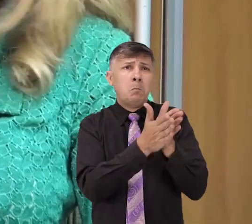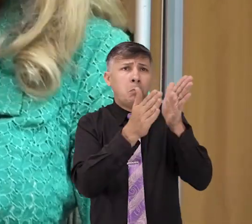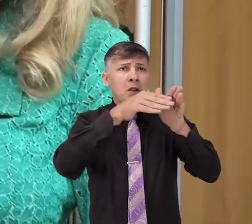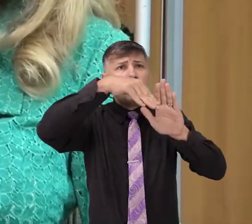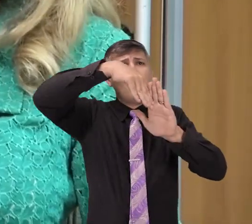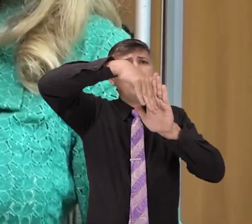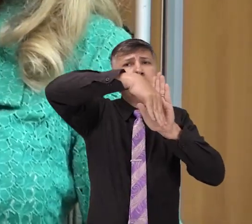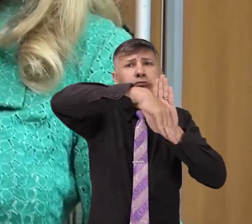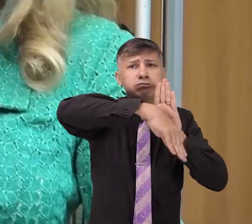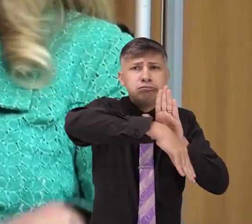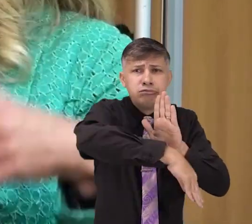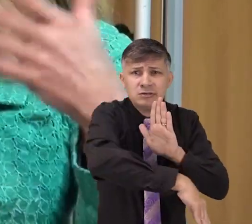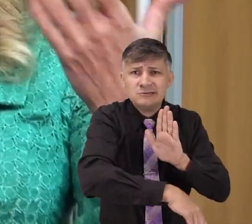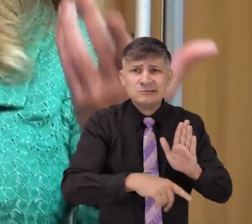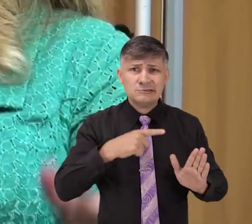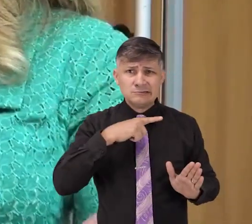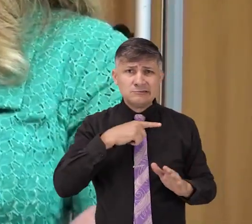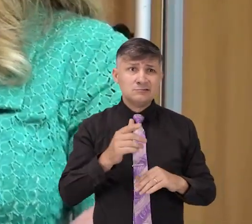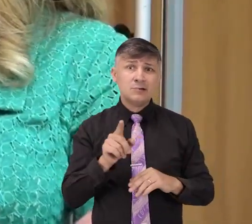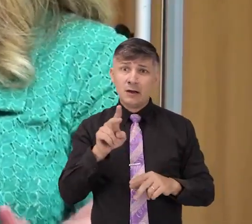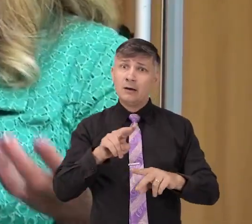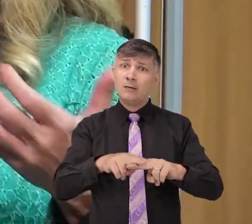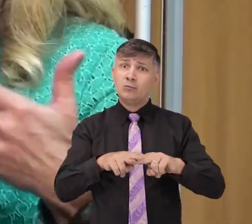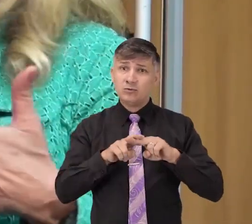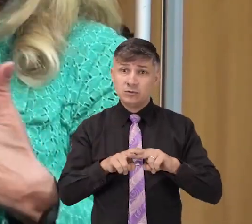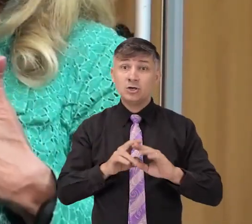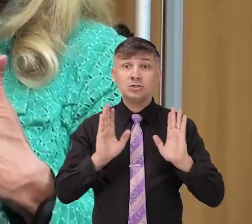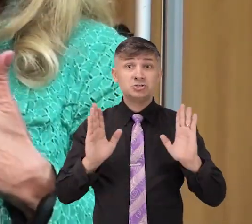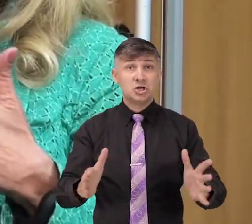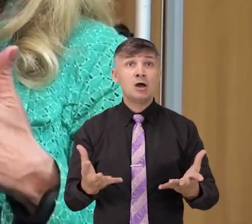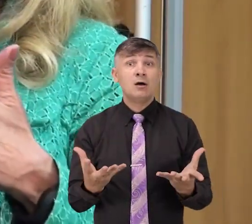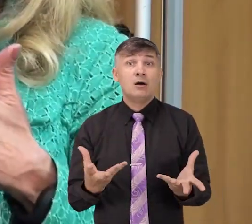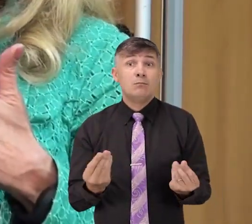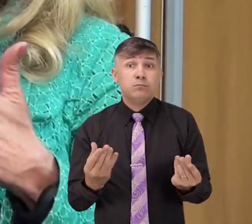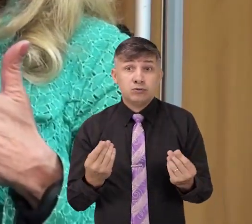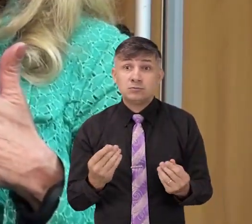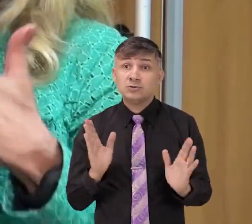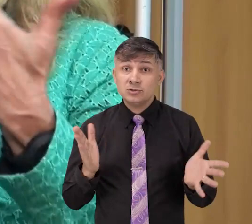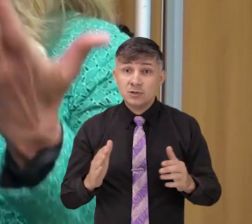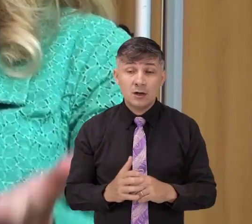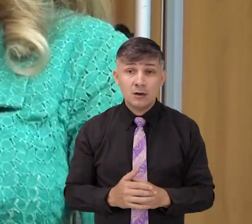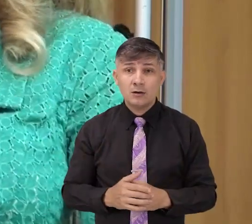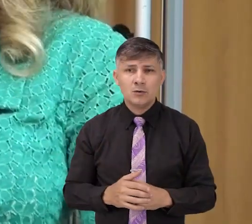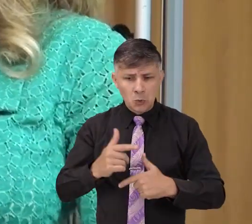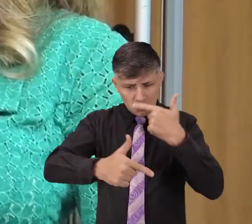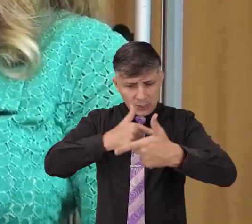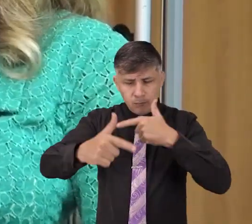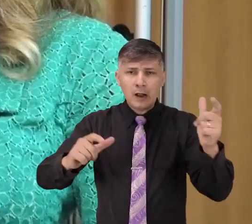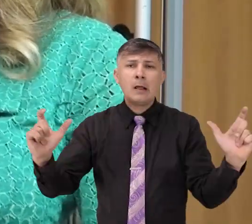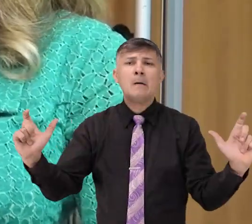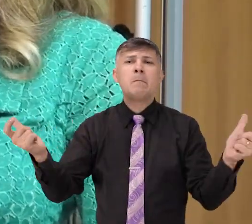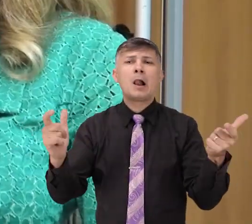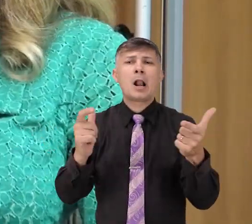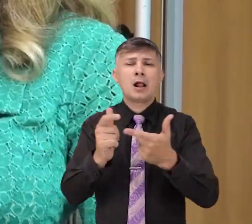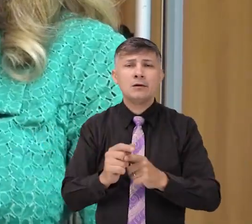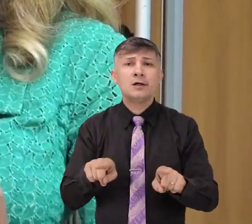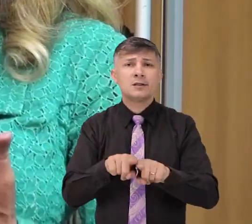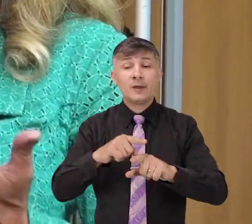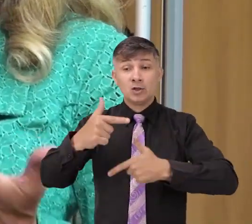linha da pobreza. Isso tudo tem a ver também com as situações, quer dizer, com a extinção dos postos de trabalho e